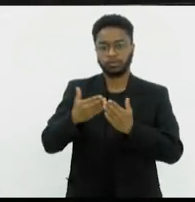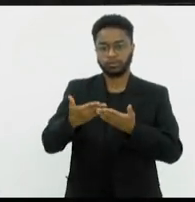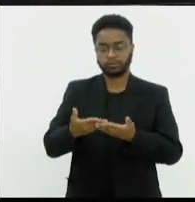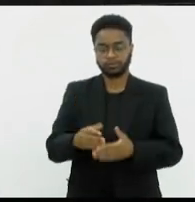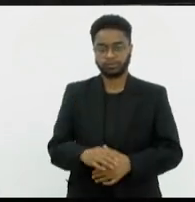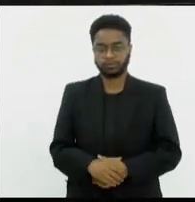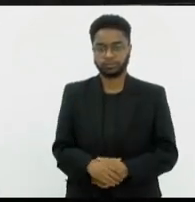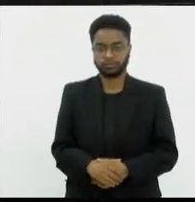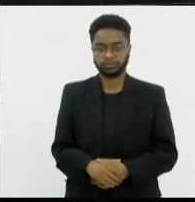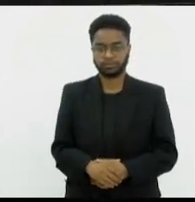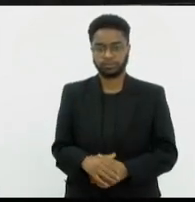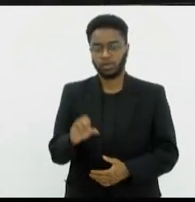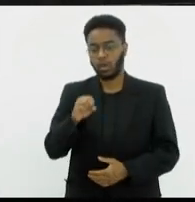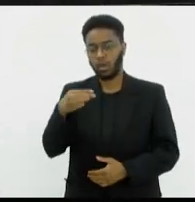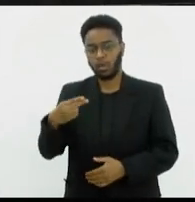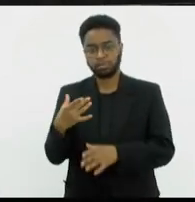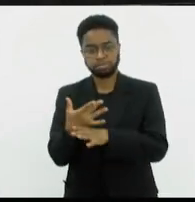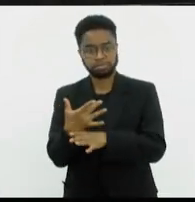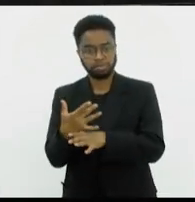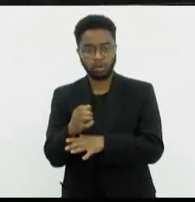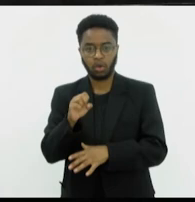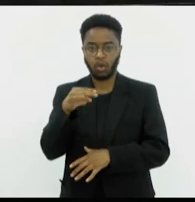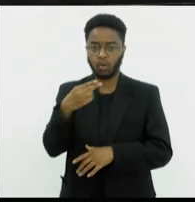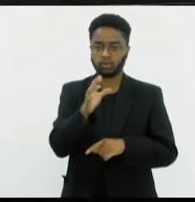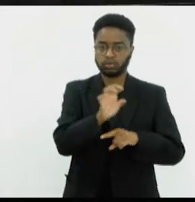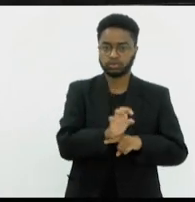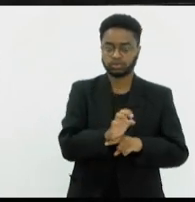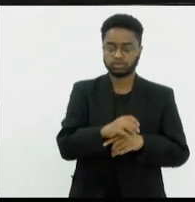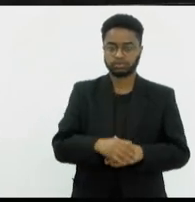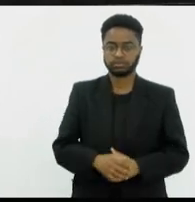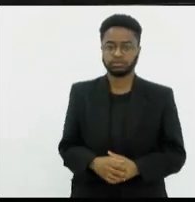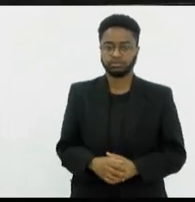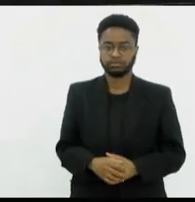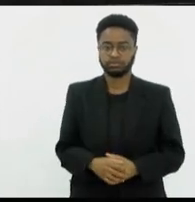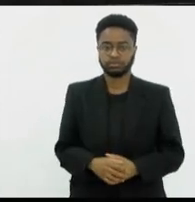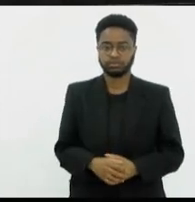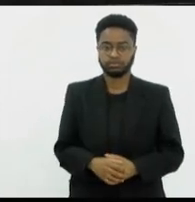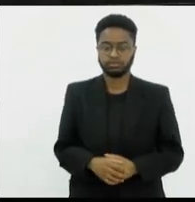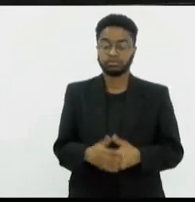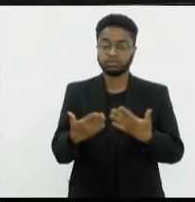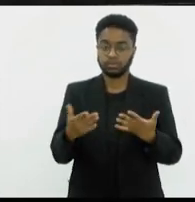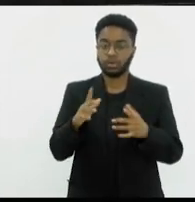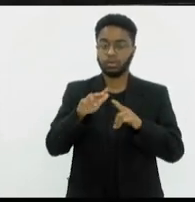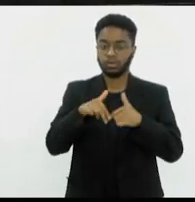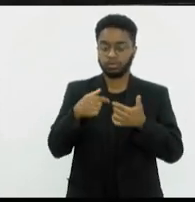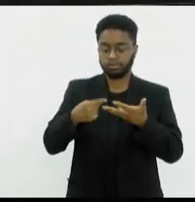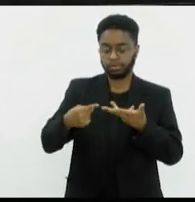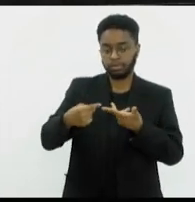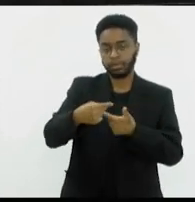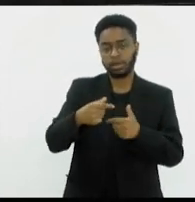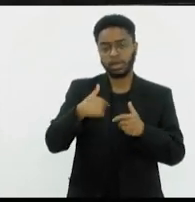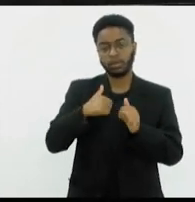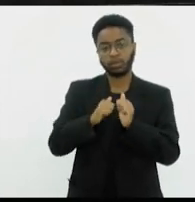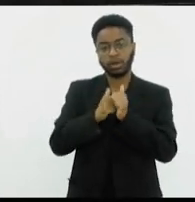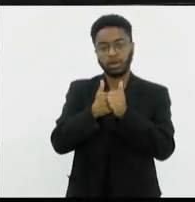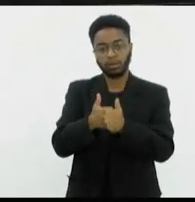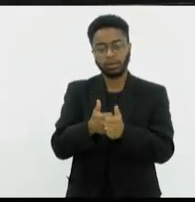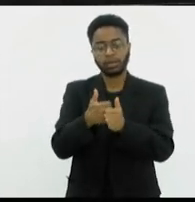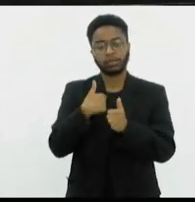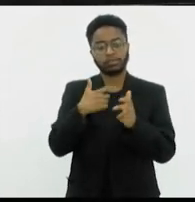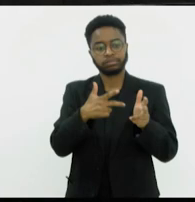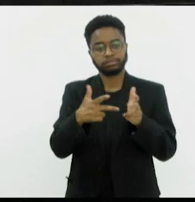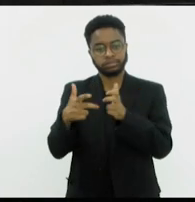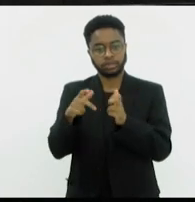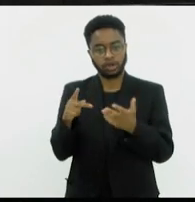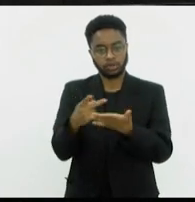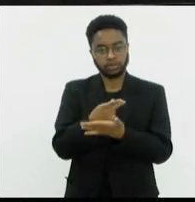educação, seja ela municipal, seja ela estadual. E, diante de tudo isso que eu tenho acompanhado no estado de São